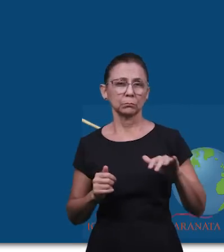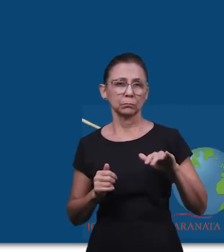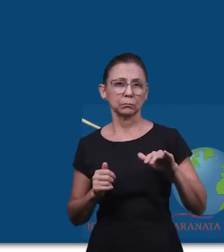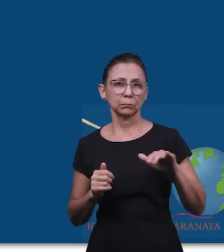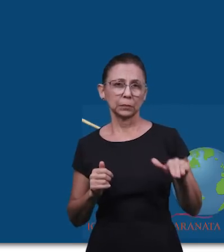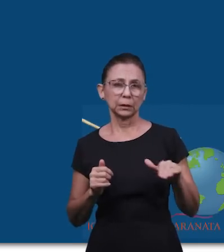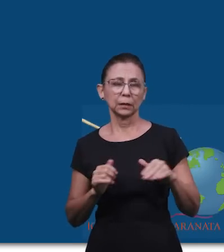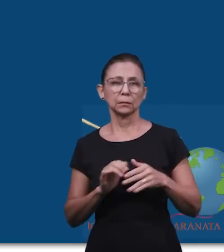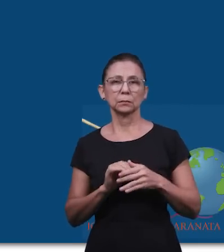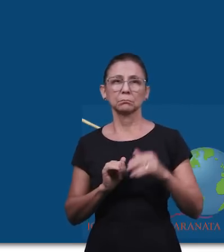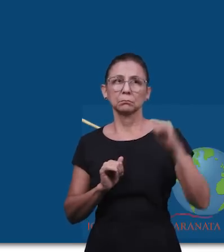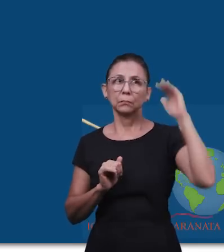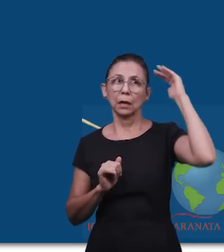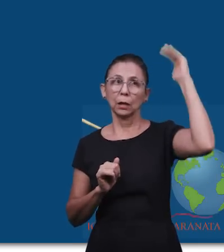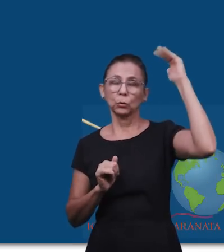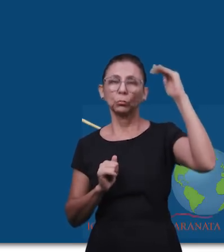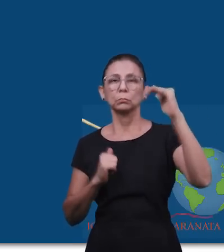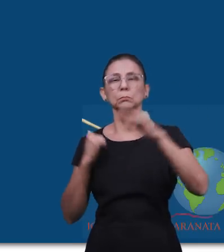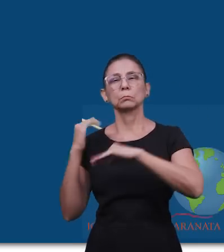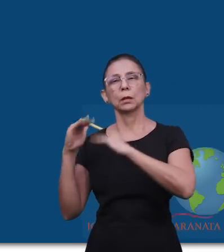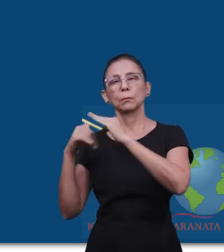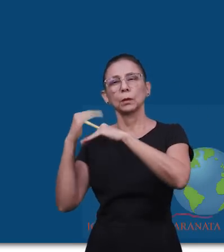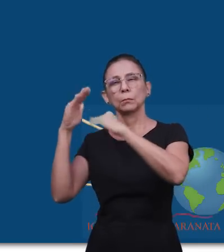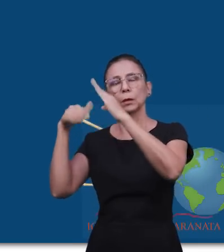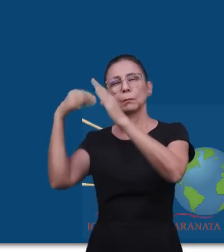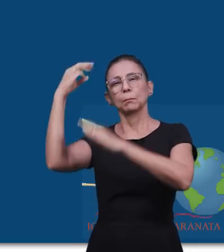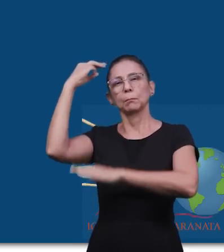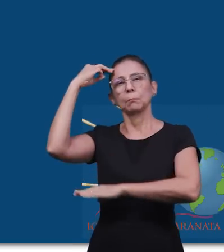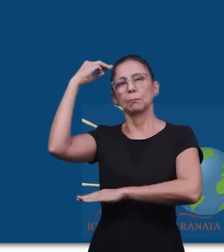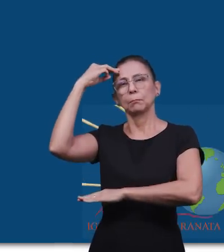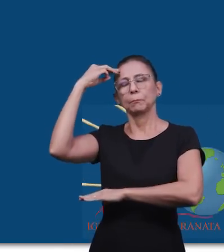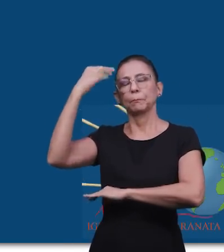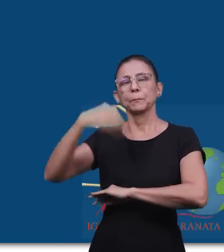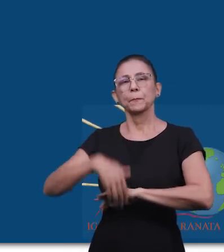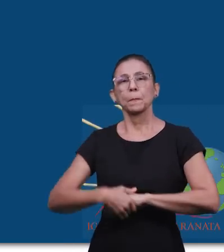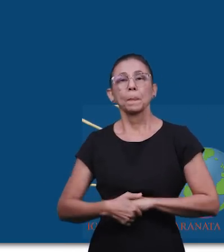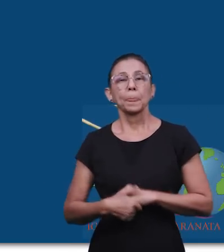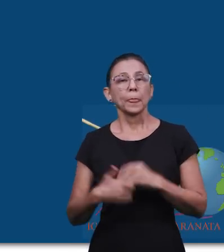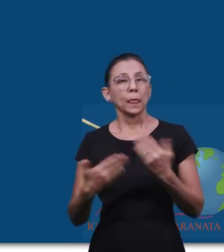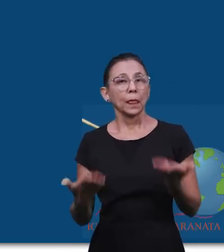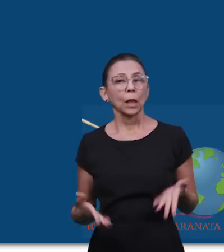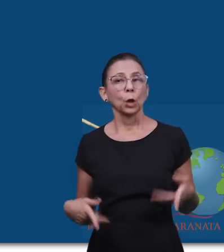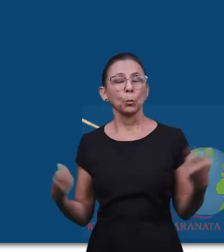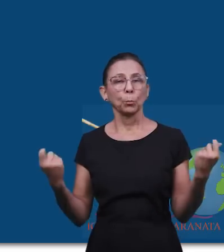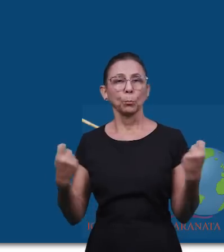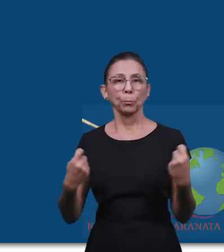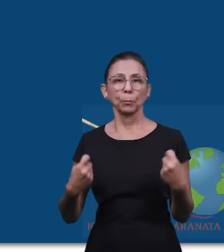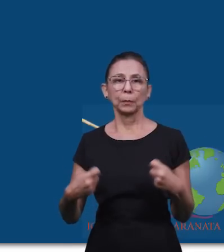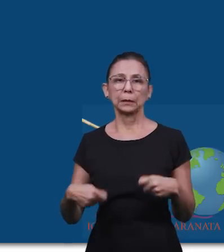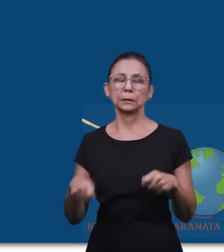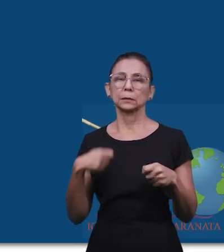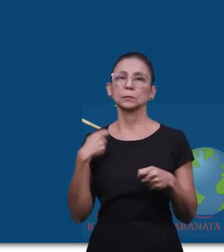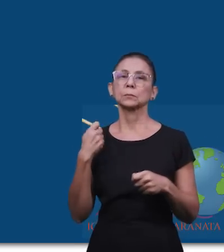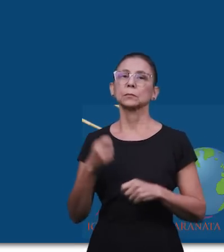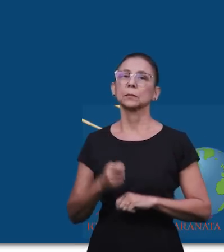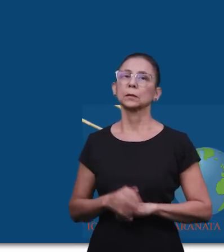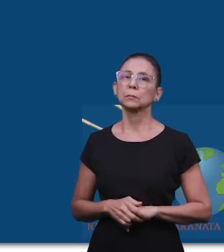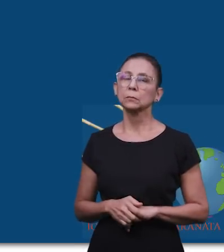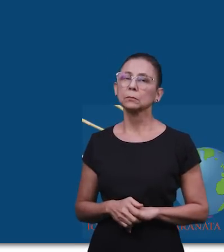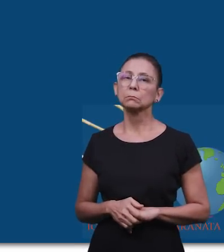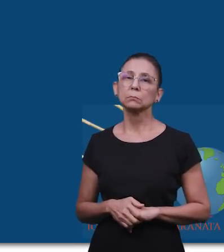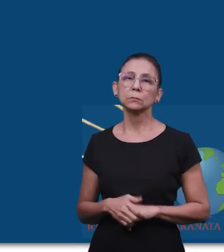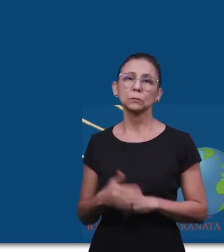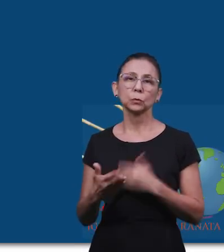adulto, ainda está em processo de amadurecimento. Por isso, precisam dos mesmos cuidados que